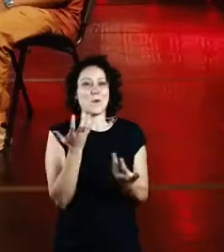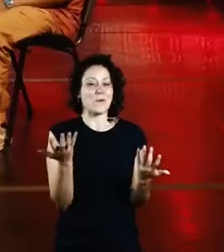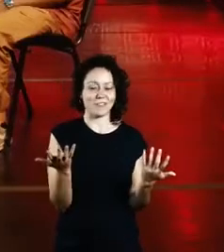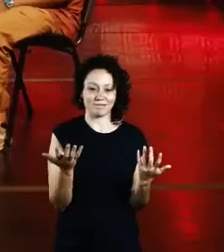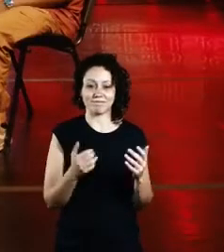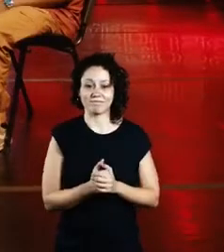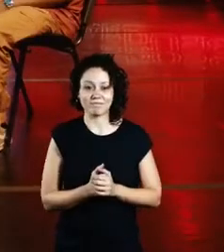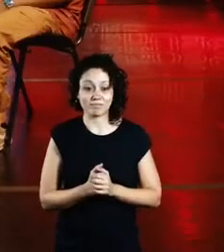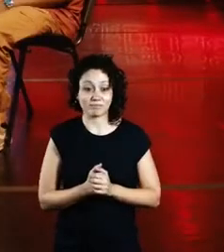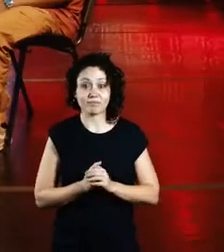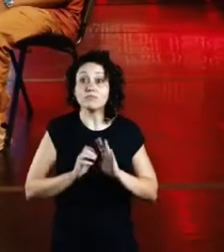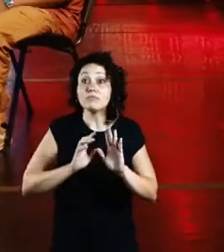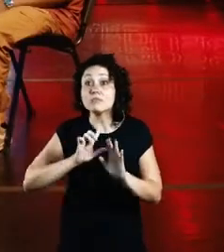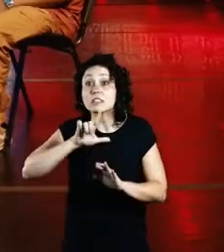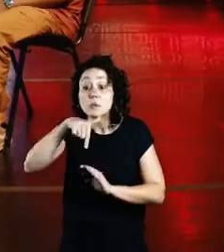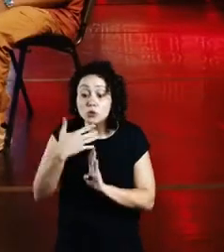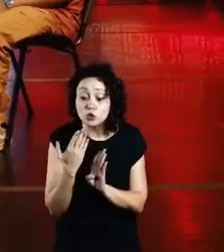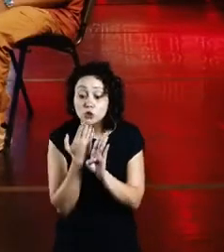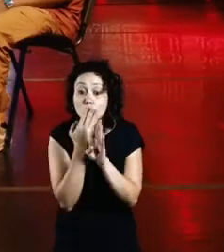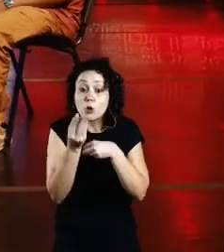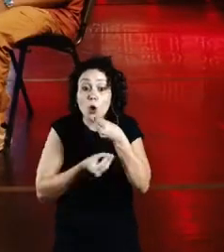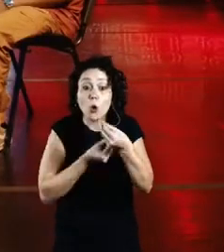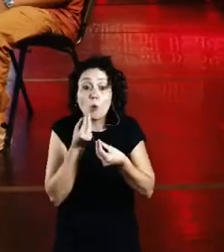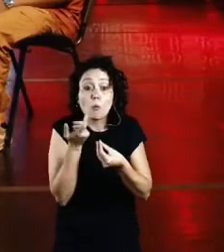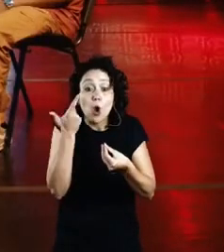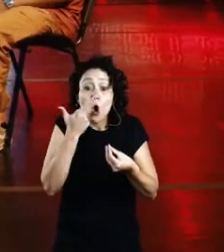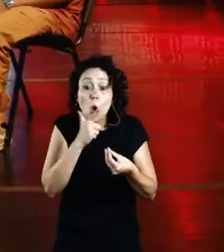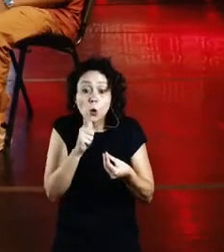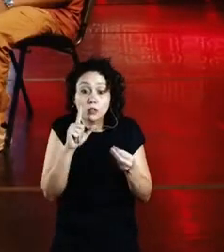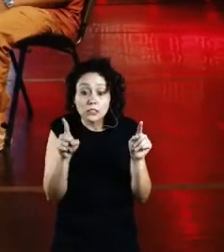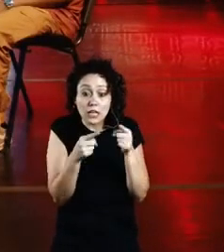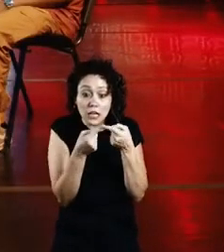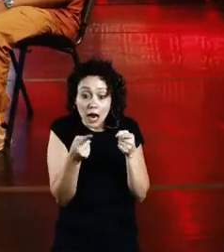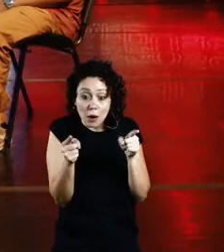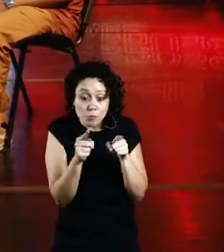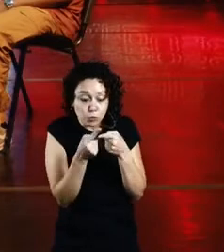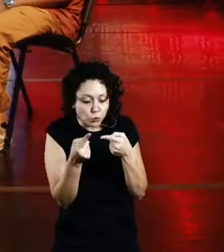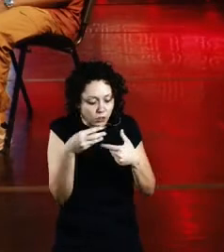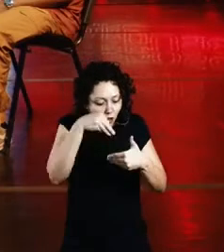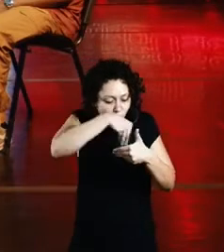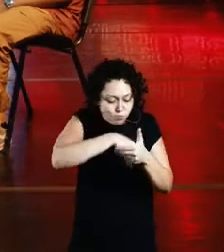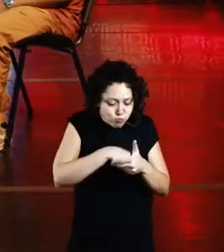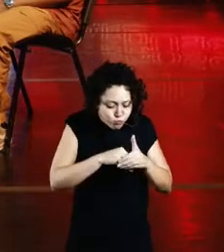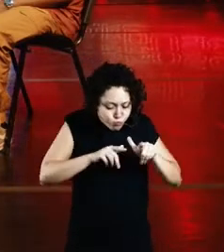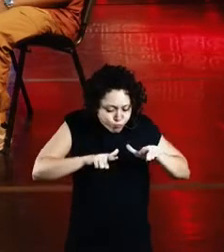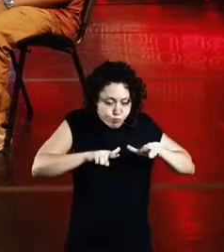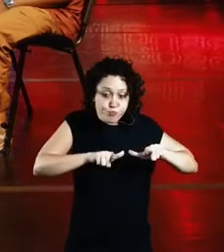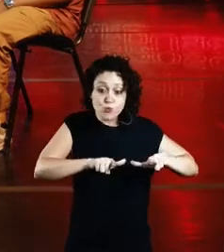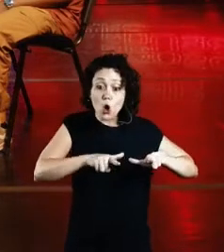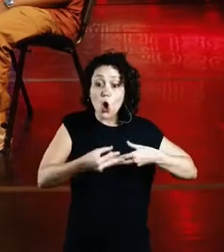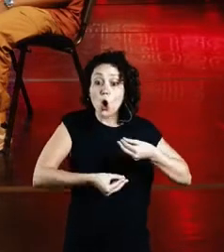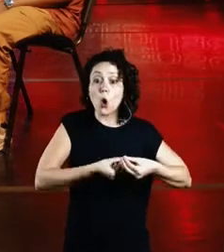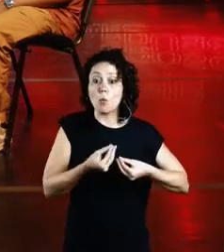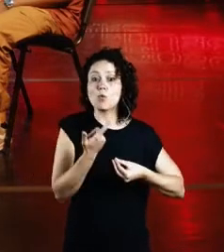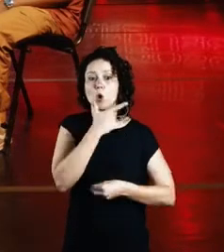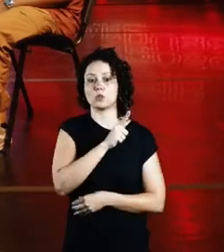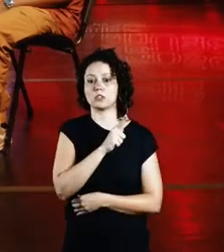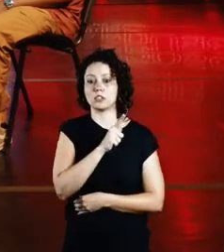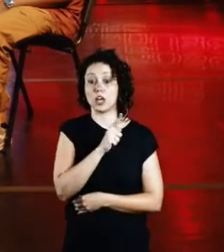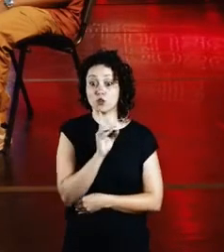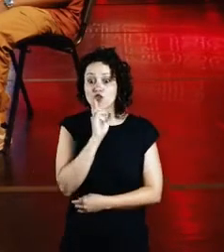gente descobre como montar esse talk box. Entendeu? Que aí eu montei, o dia que eu montei um talk box, eu também me senti